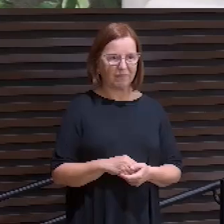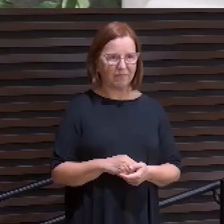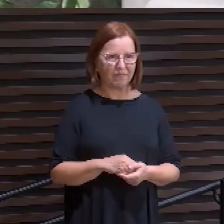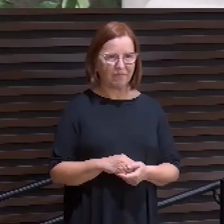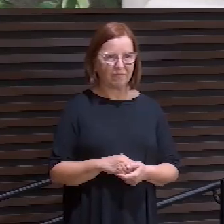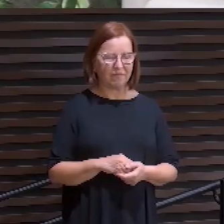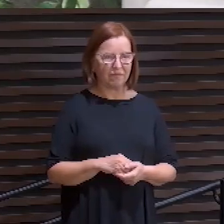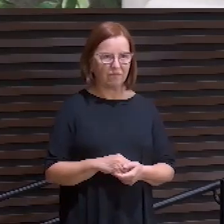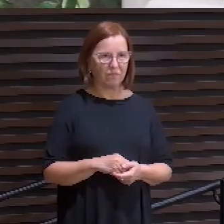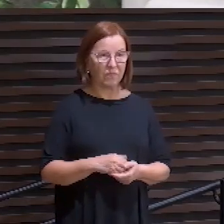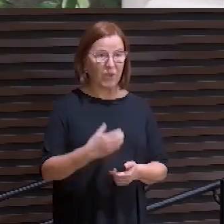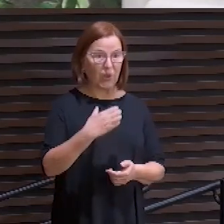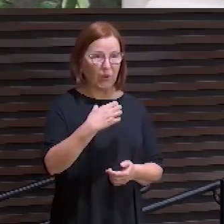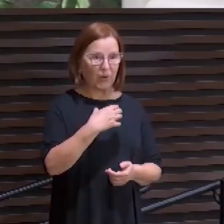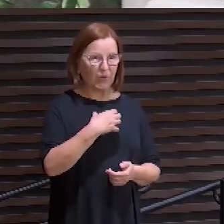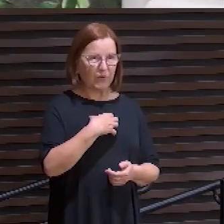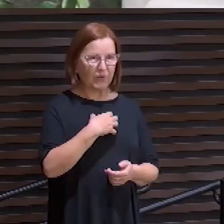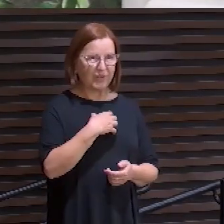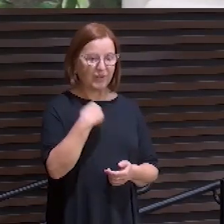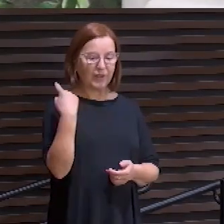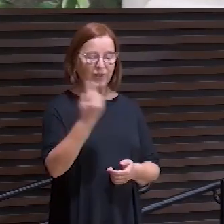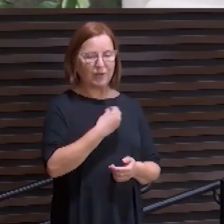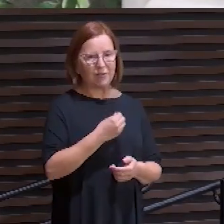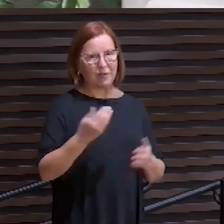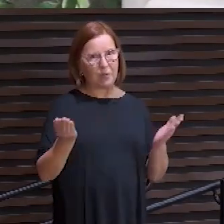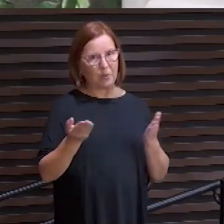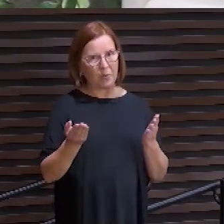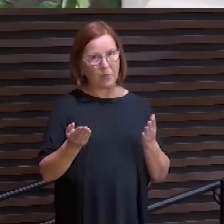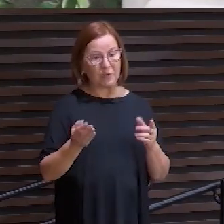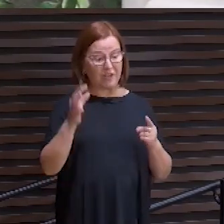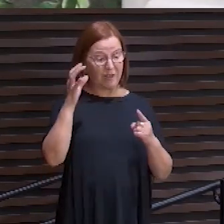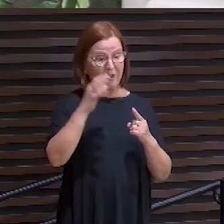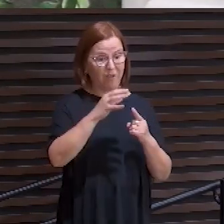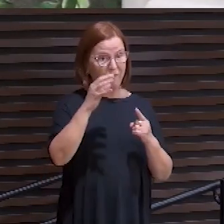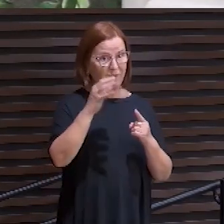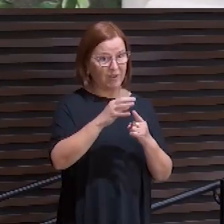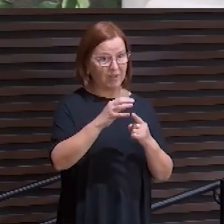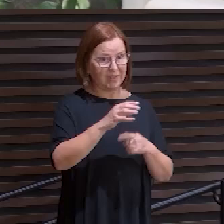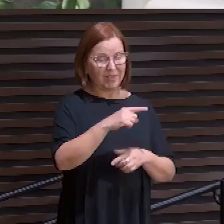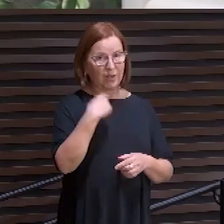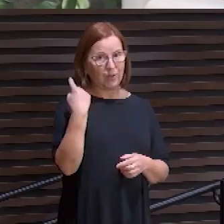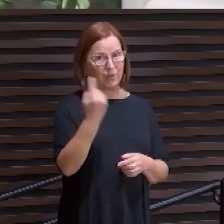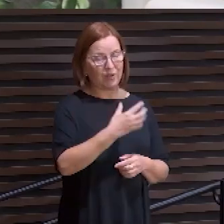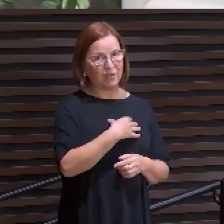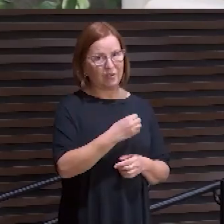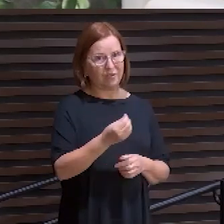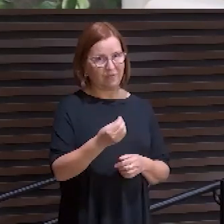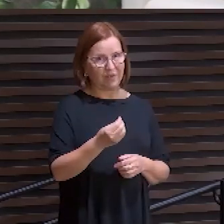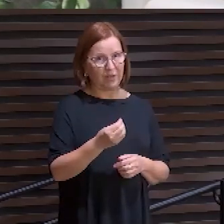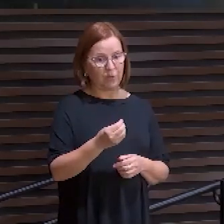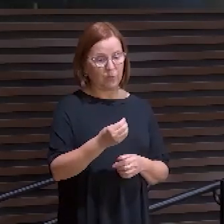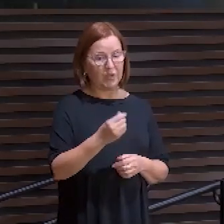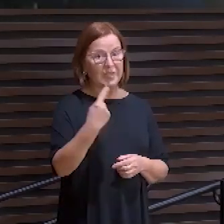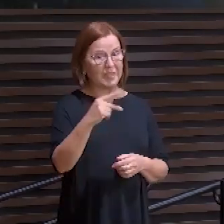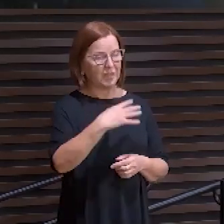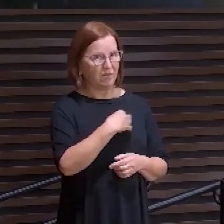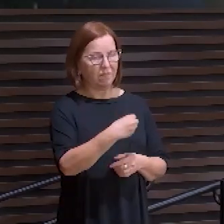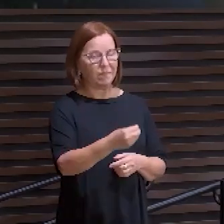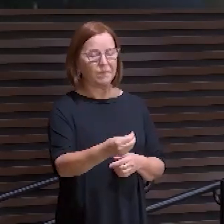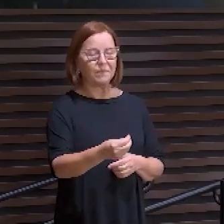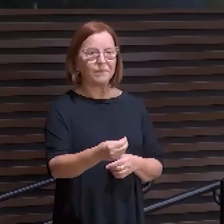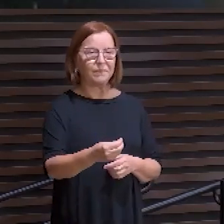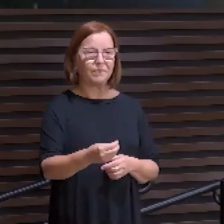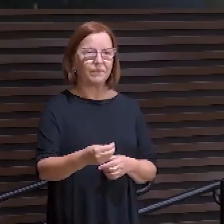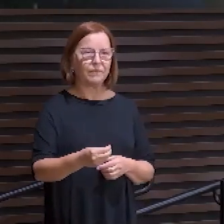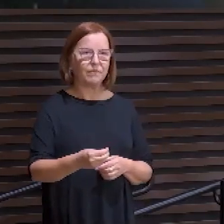O modo como vivemos hoje vai influenciar muitíssimo os nossos filhos e descendentes,